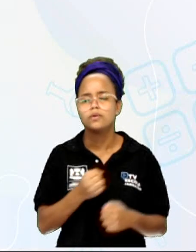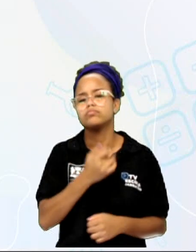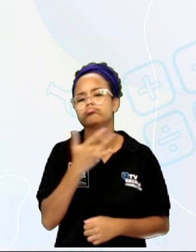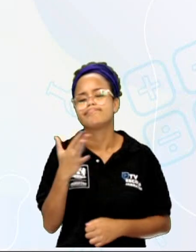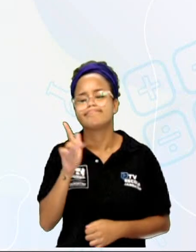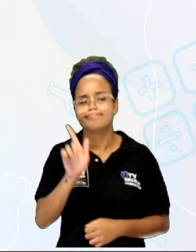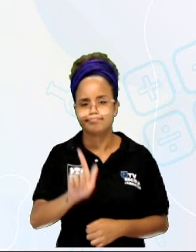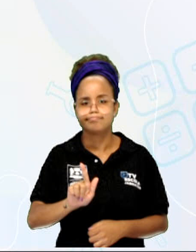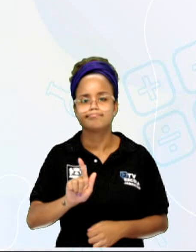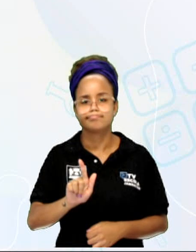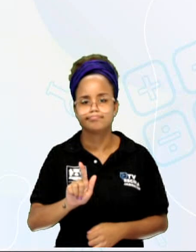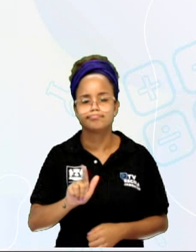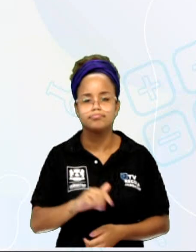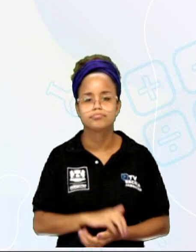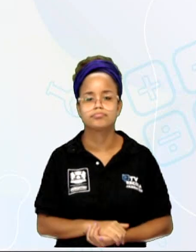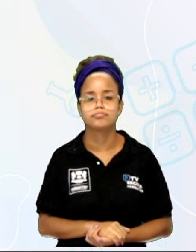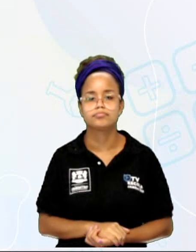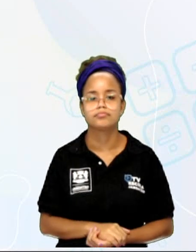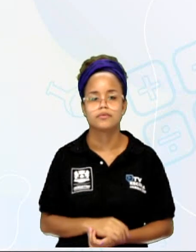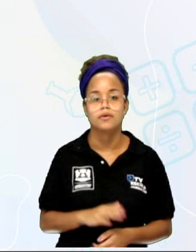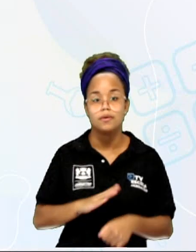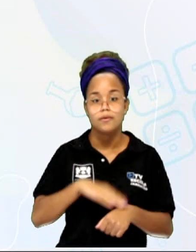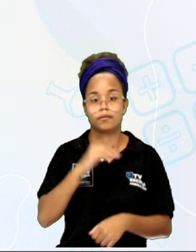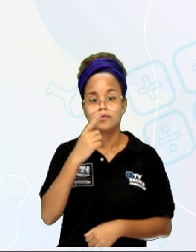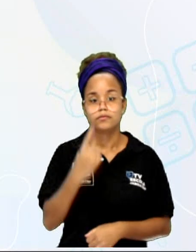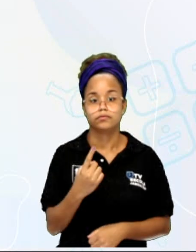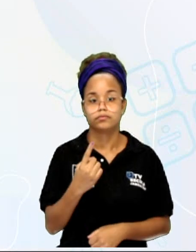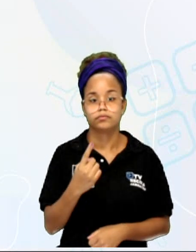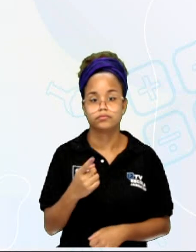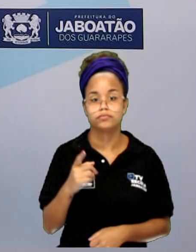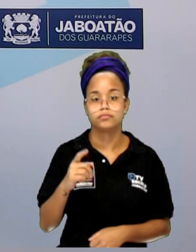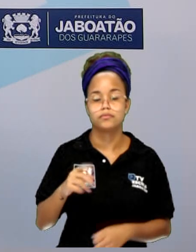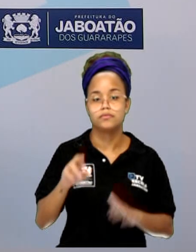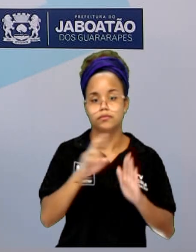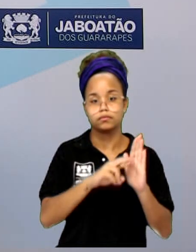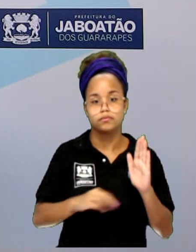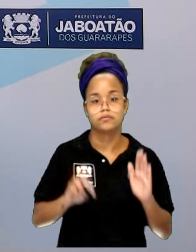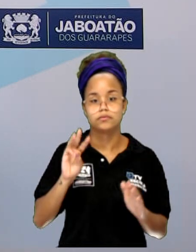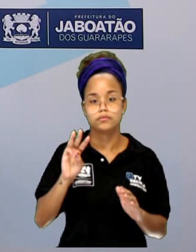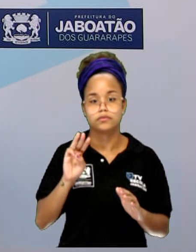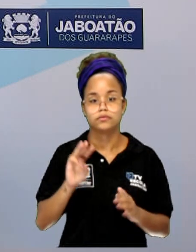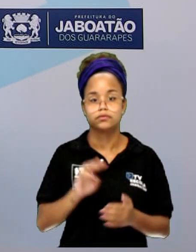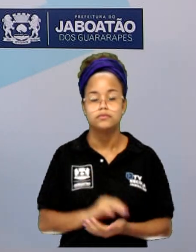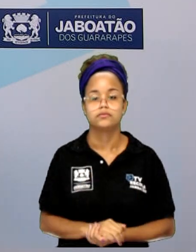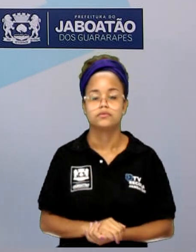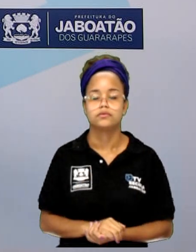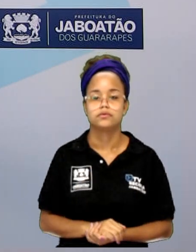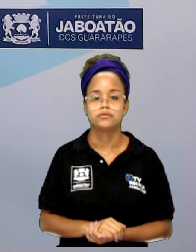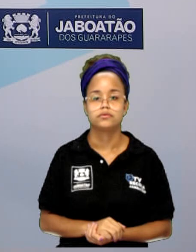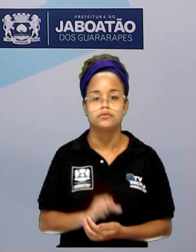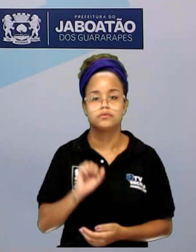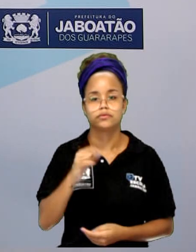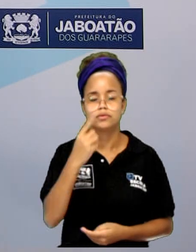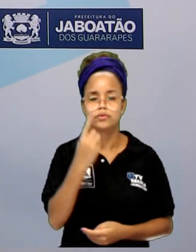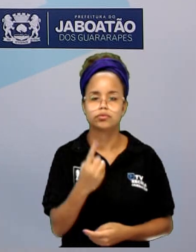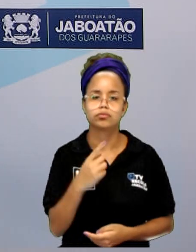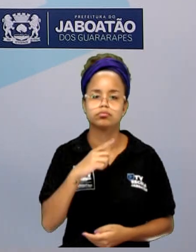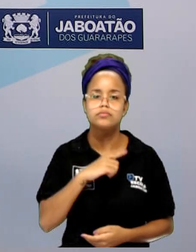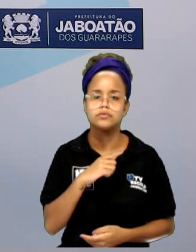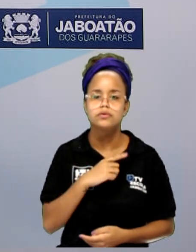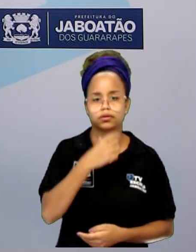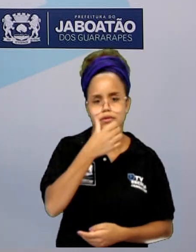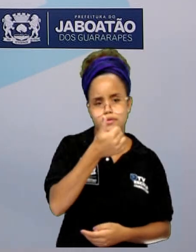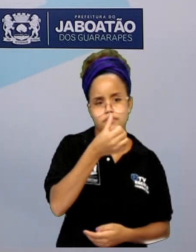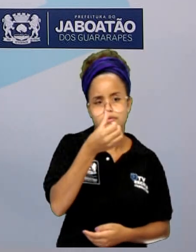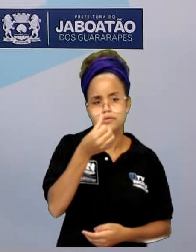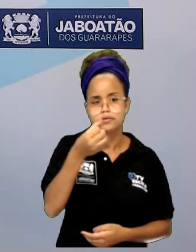gramas? Mais uma regra de 3 de novo, diretamente proporcional. Se em 1 mol eu tenho 166